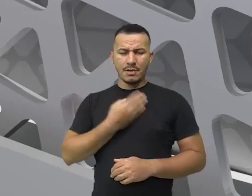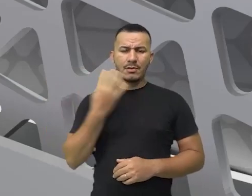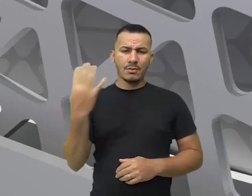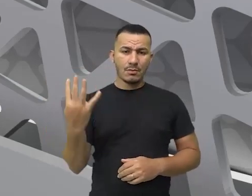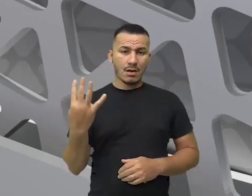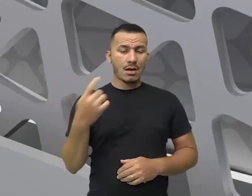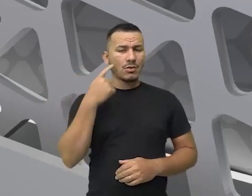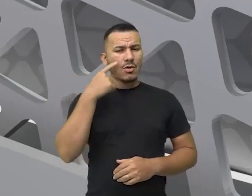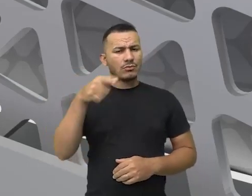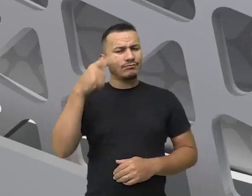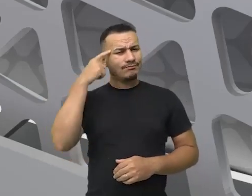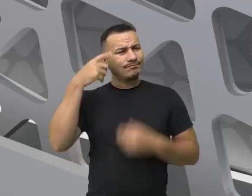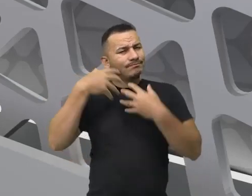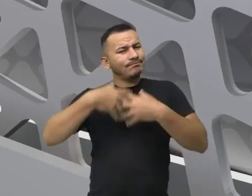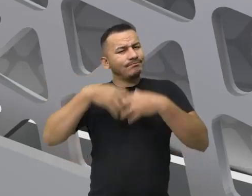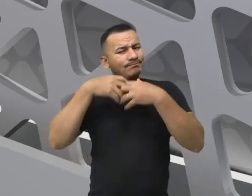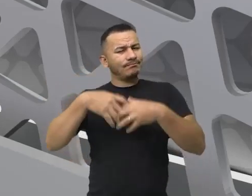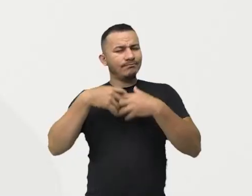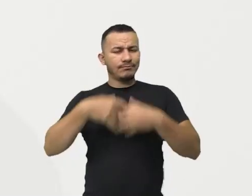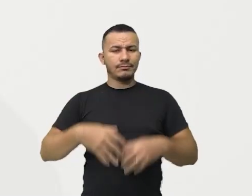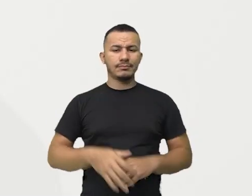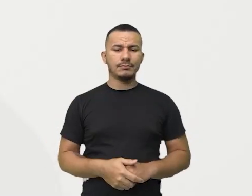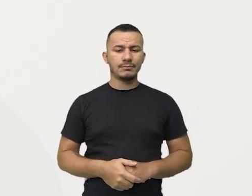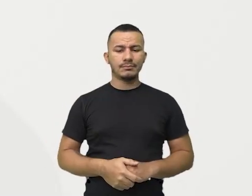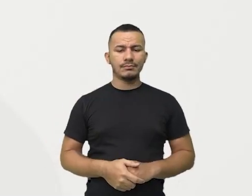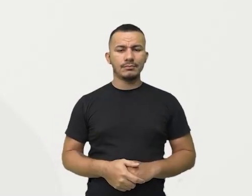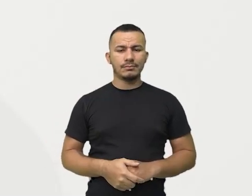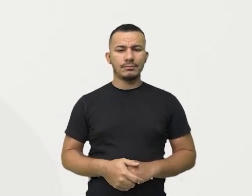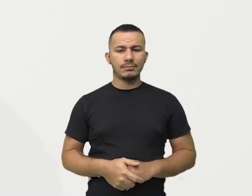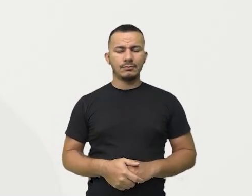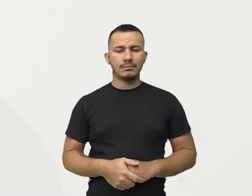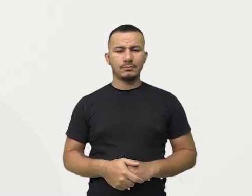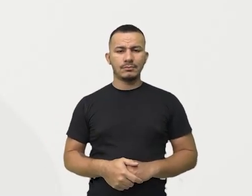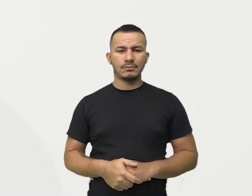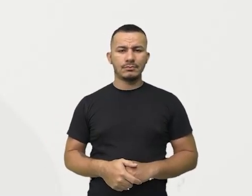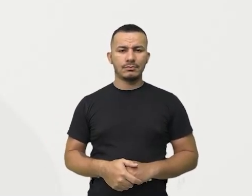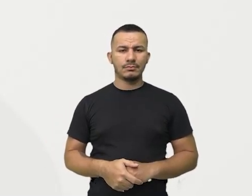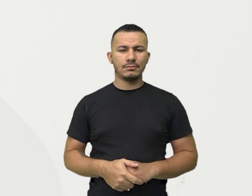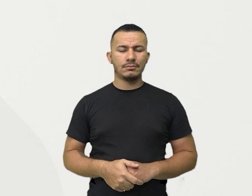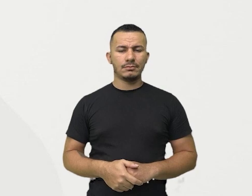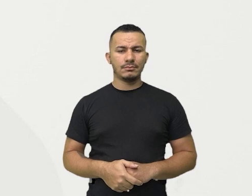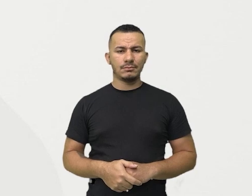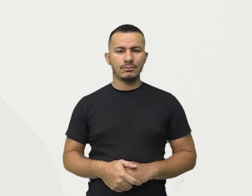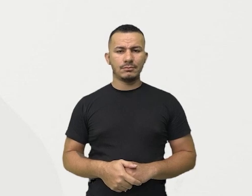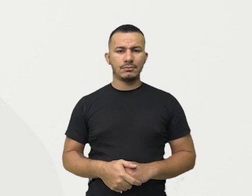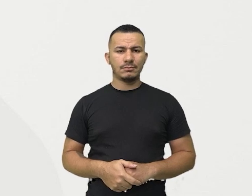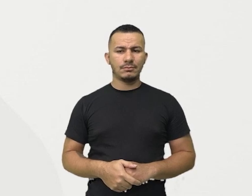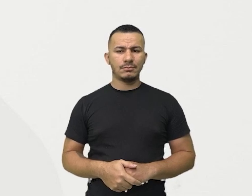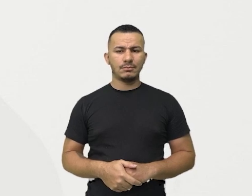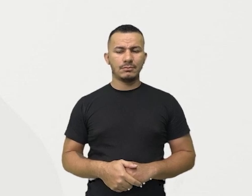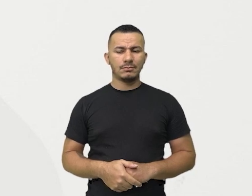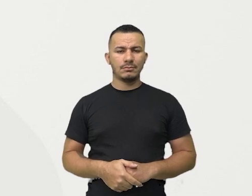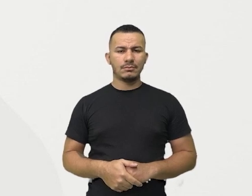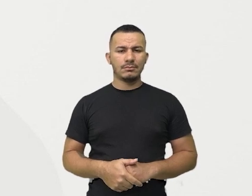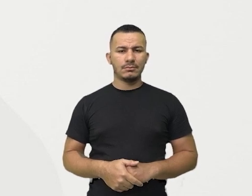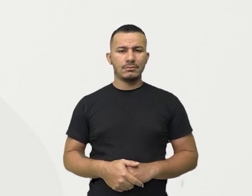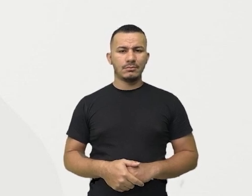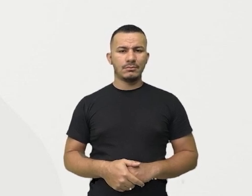aí, ó, mas pensa aí do outro lado que o professor vai desenvolver aqui. Vamos lá? Pensa aí comigo. Você